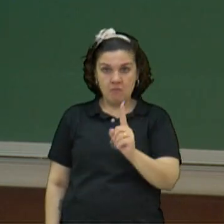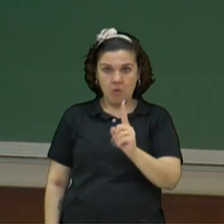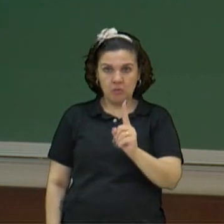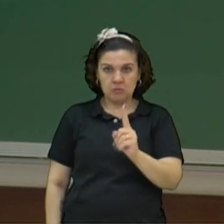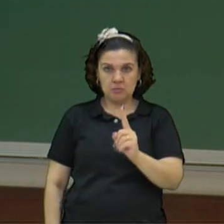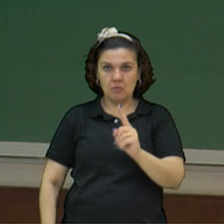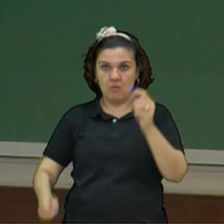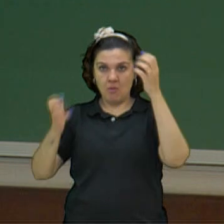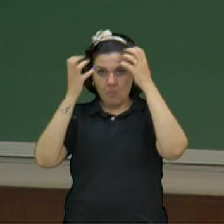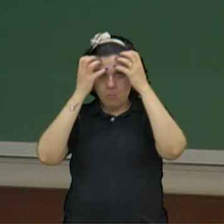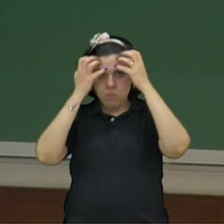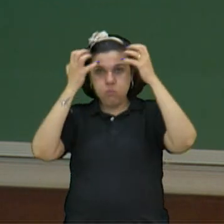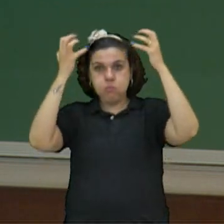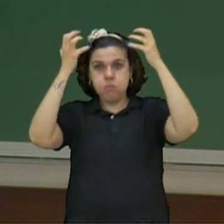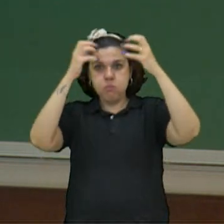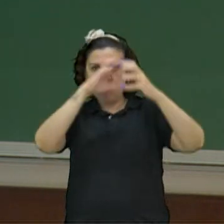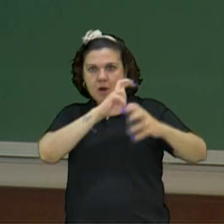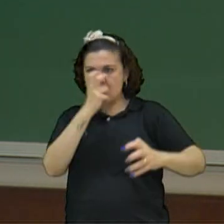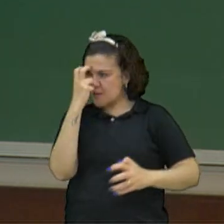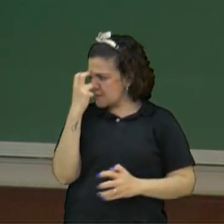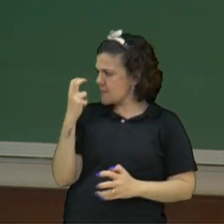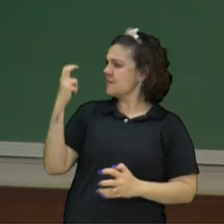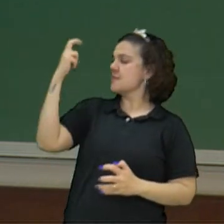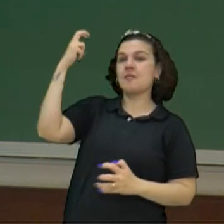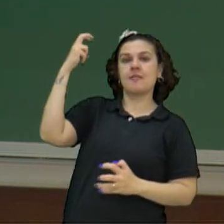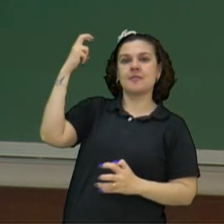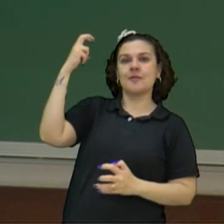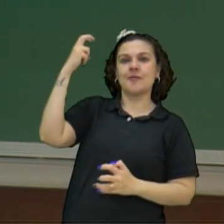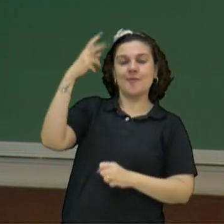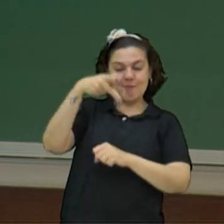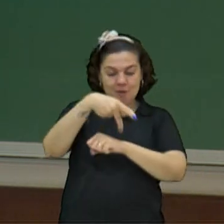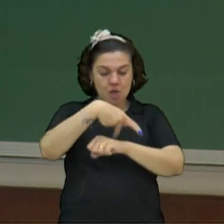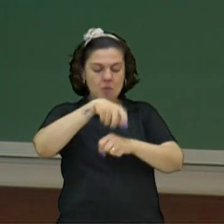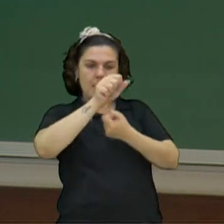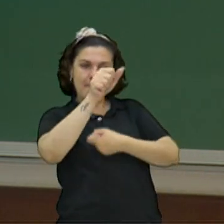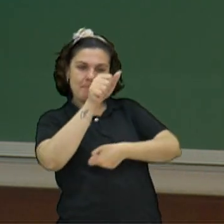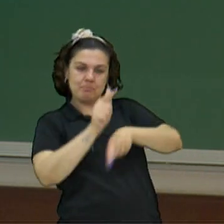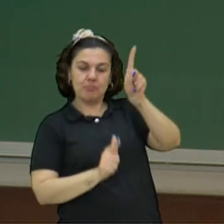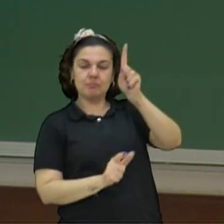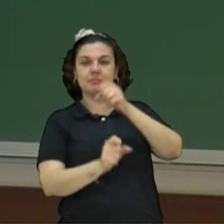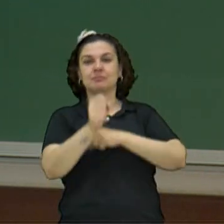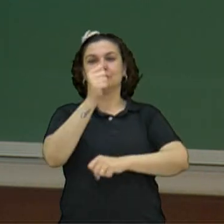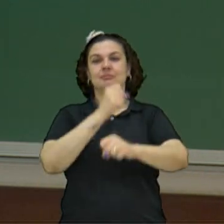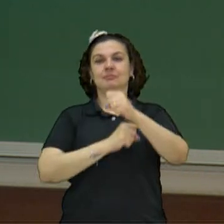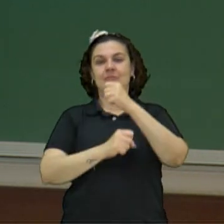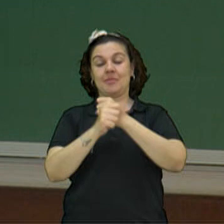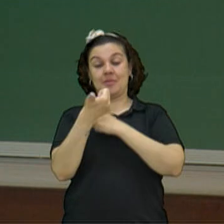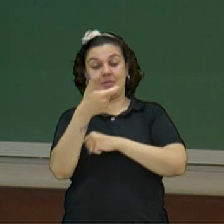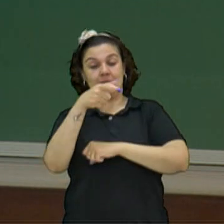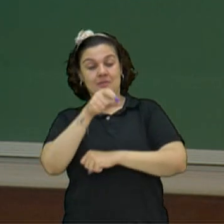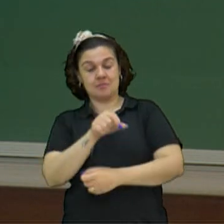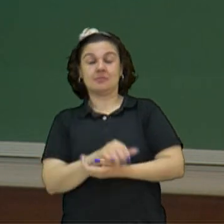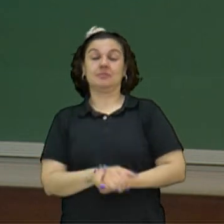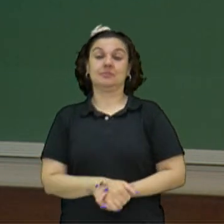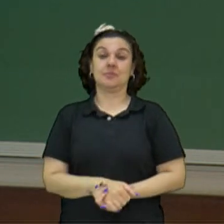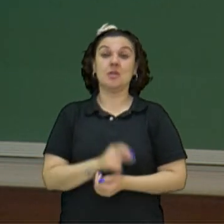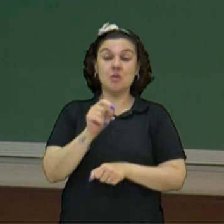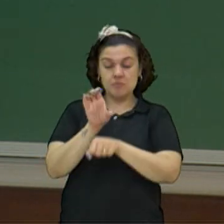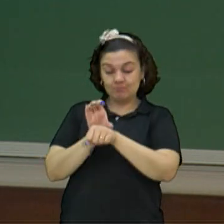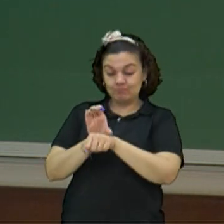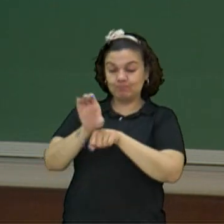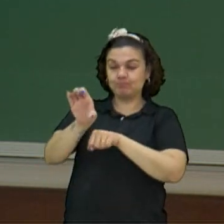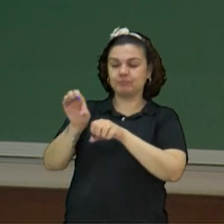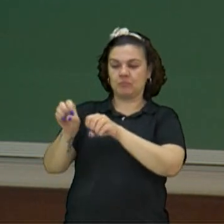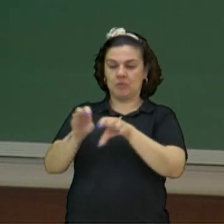de instrução muito grande e o país se transforma nos próximos 10 anos. Isto é investir em